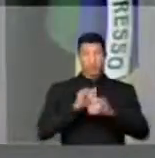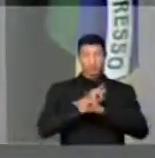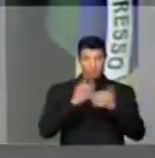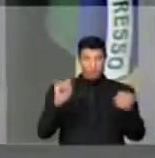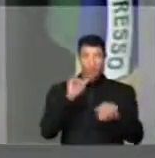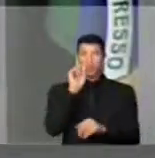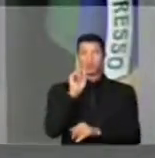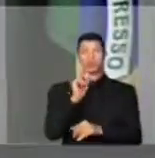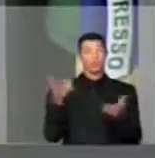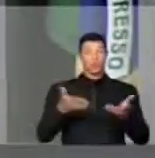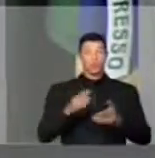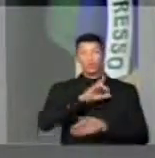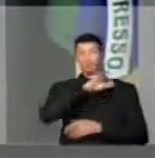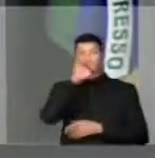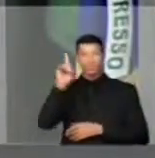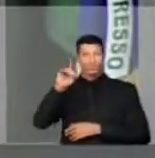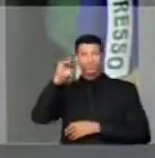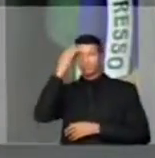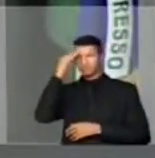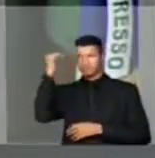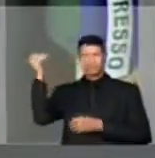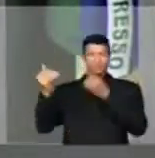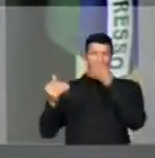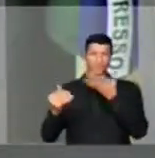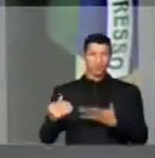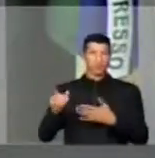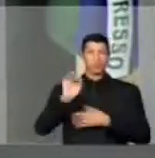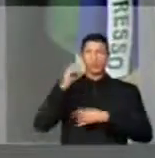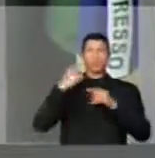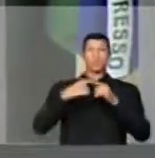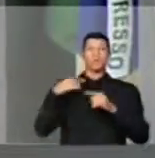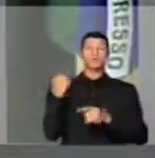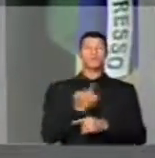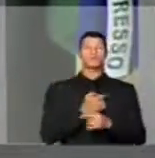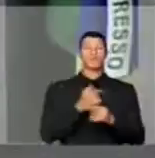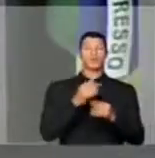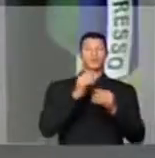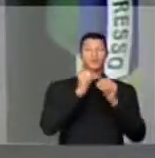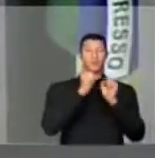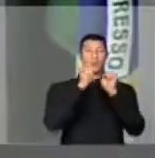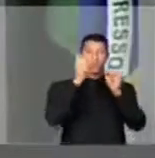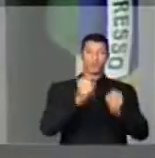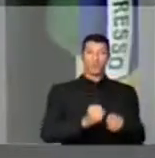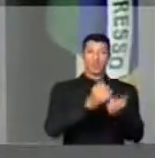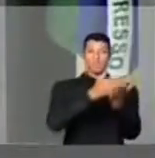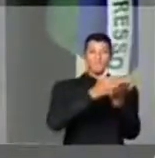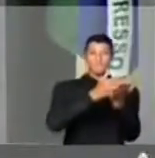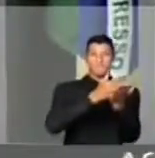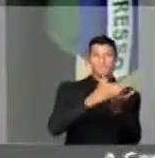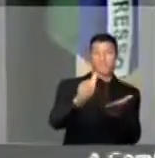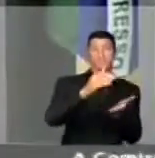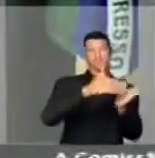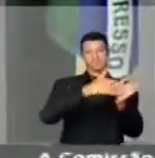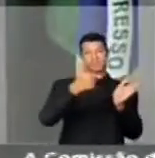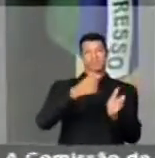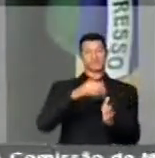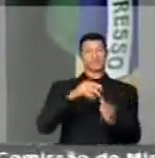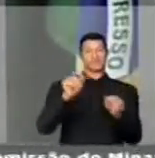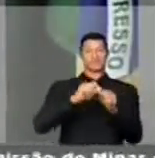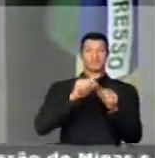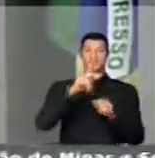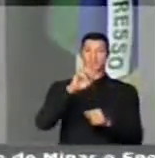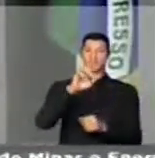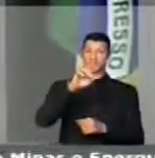seguinte: hoje é um dia histórico, não apenas porque estamos tirando do poder uma presidente que cometeu as